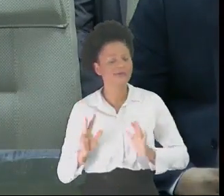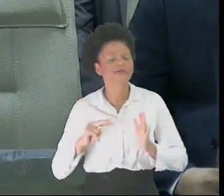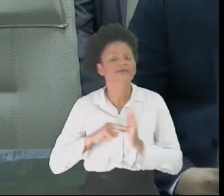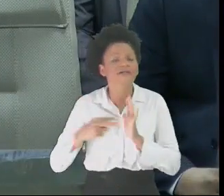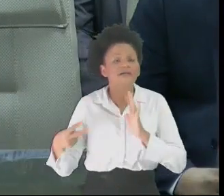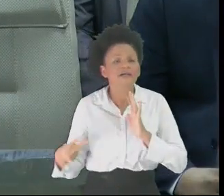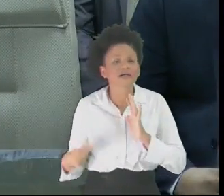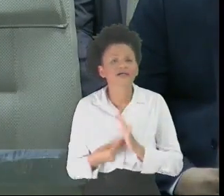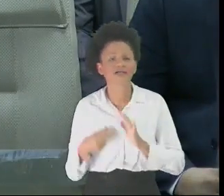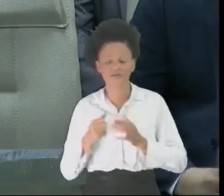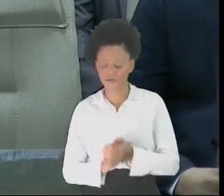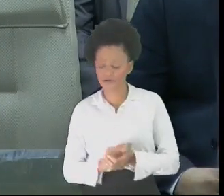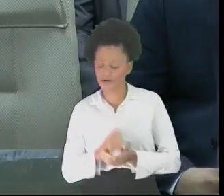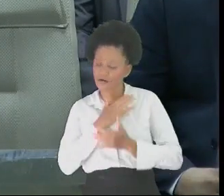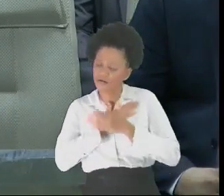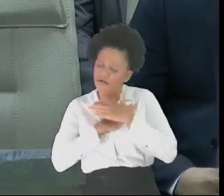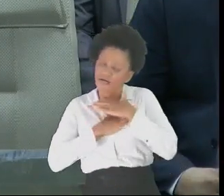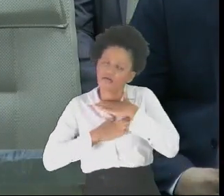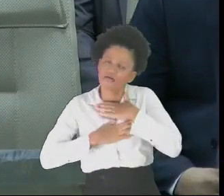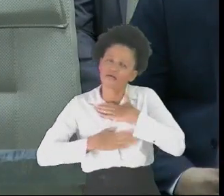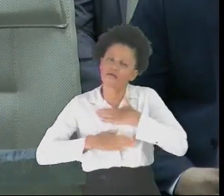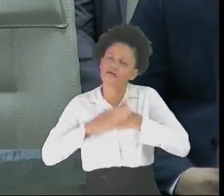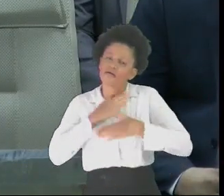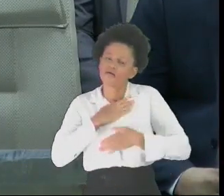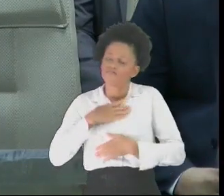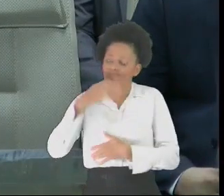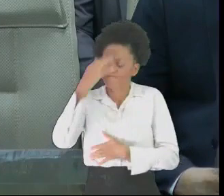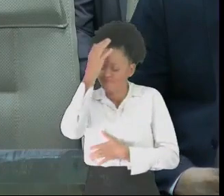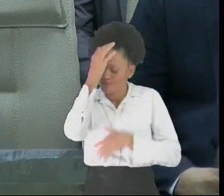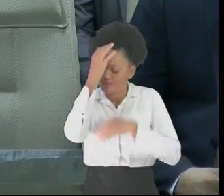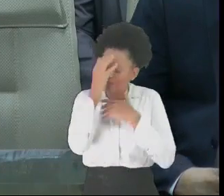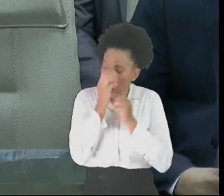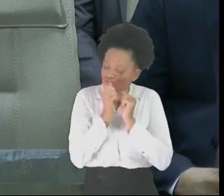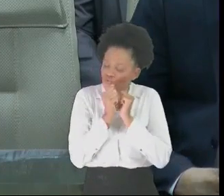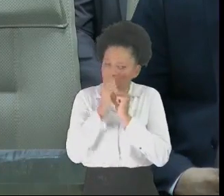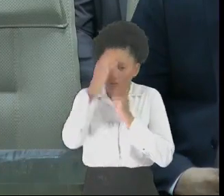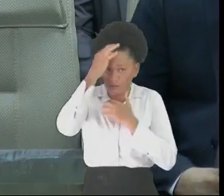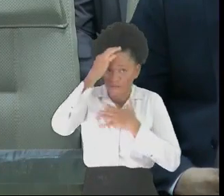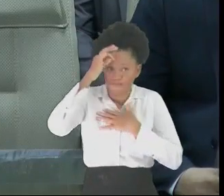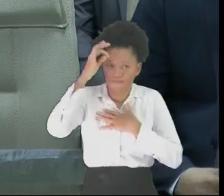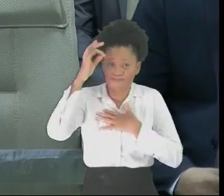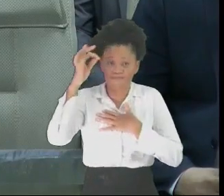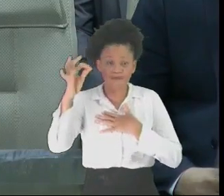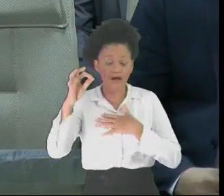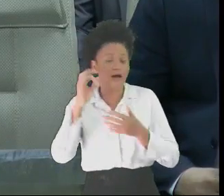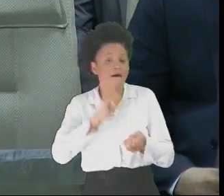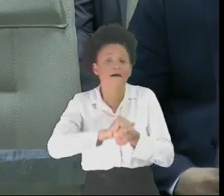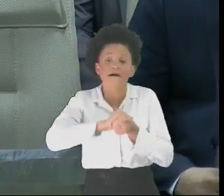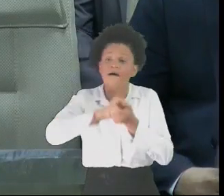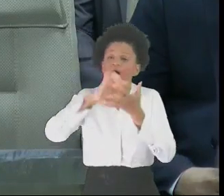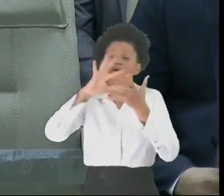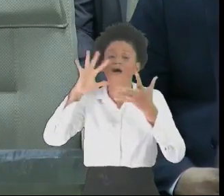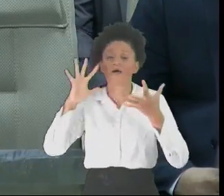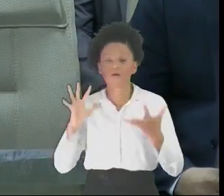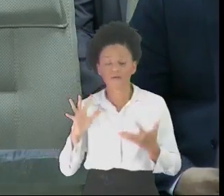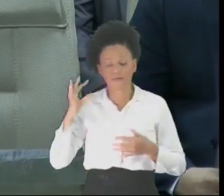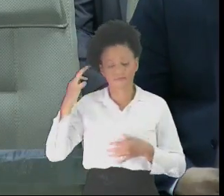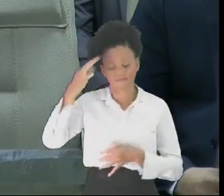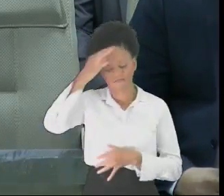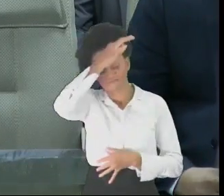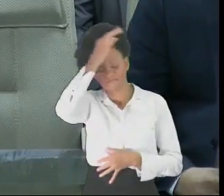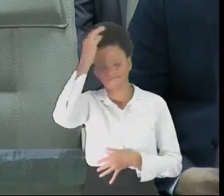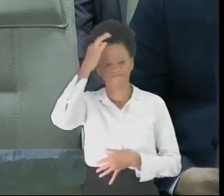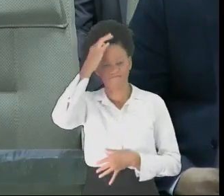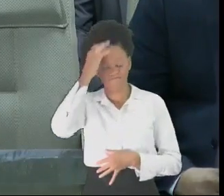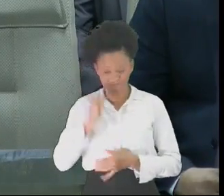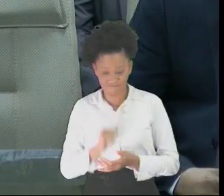Significava que o consolo do Espírito Santo iria o quê? Sair. A glória do Espírito Santo, a